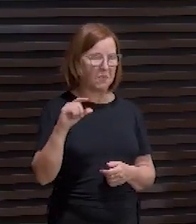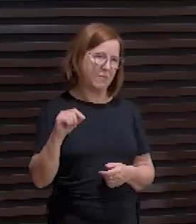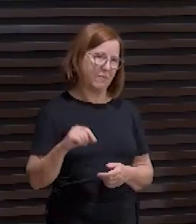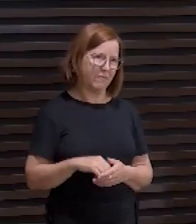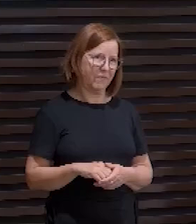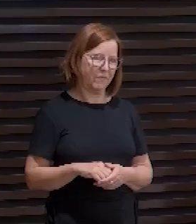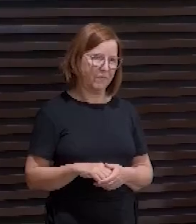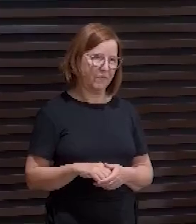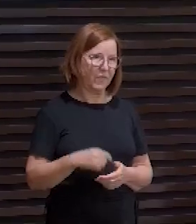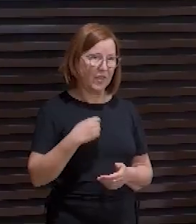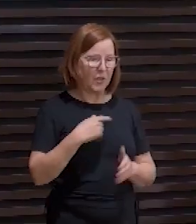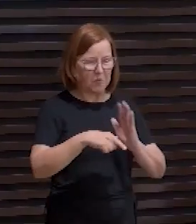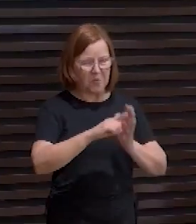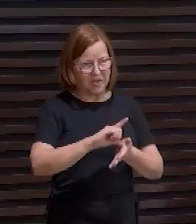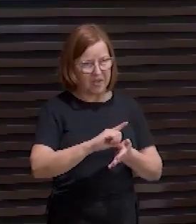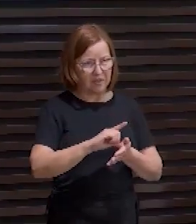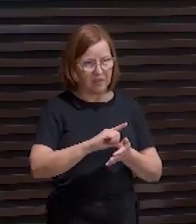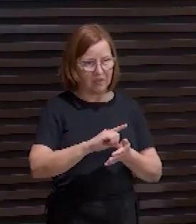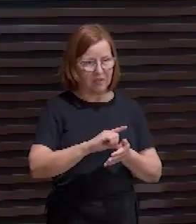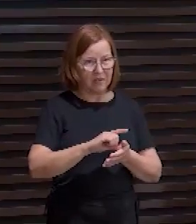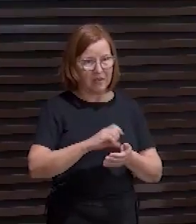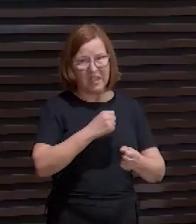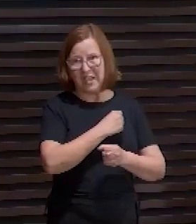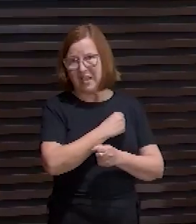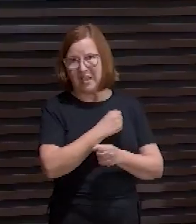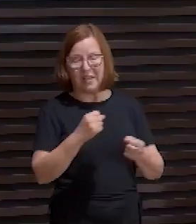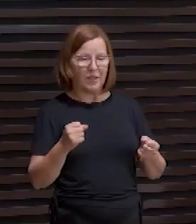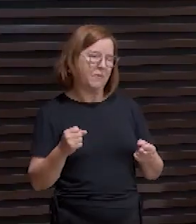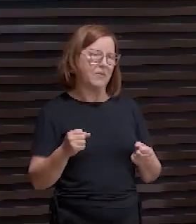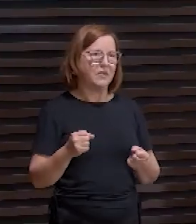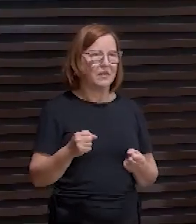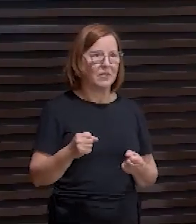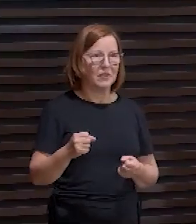Eu não tinha condições alguma de receber o amor do Senhor, nem você.